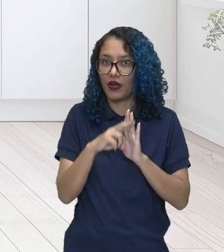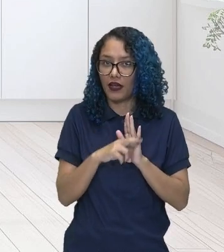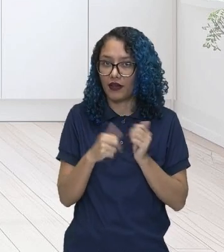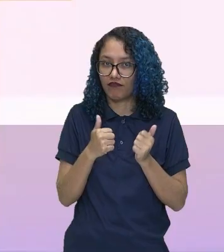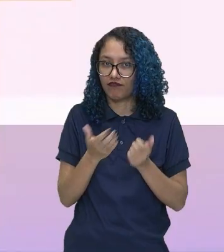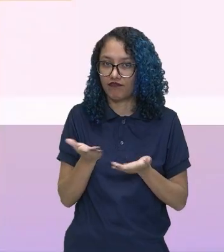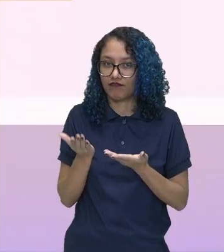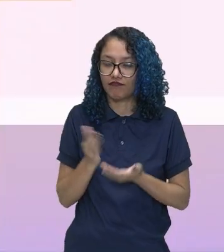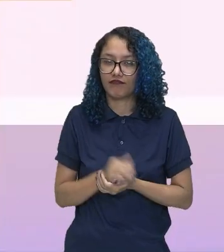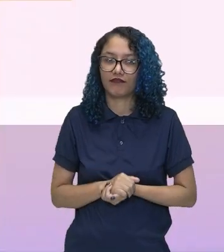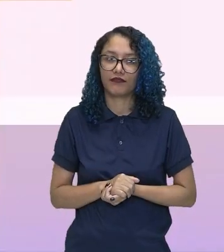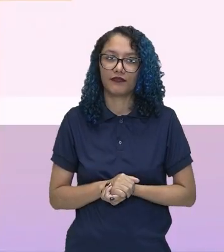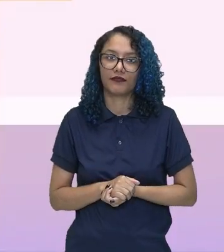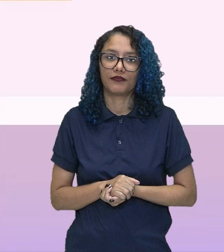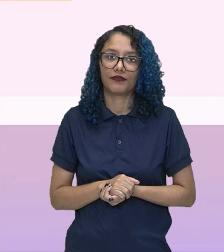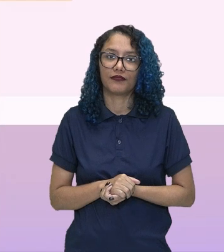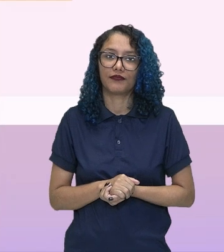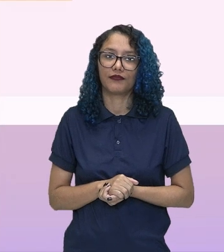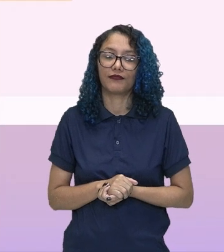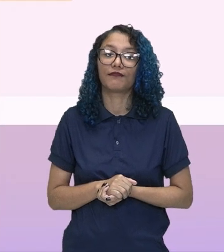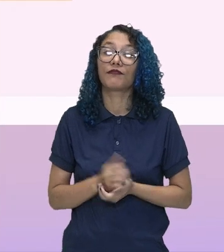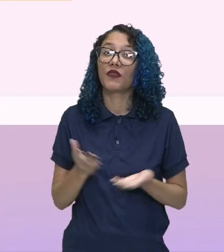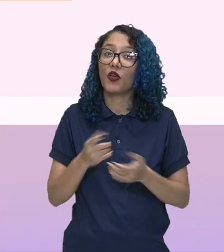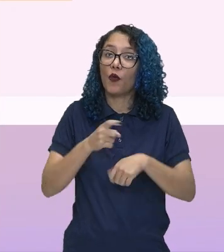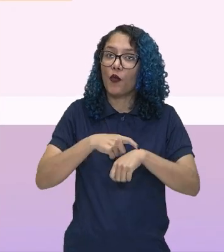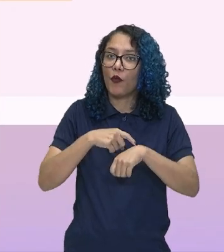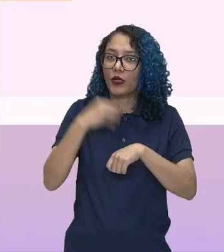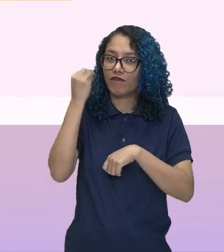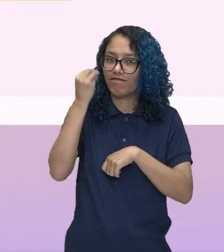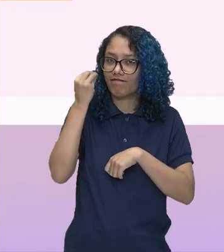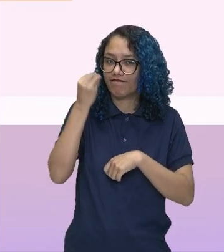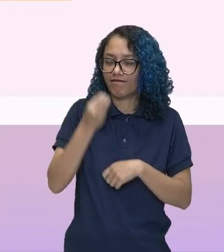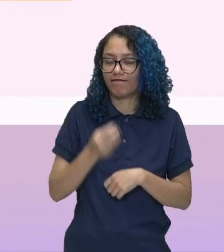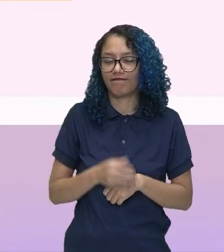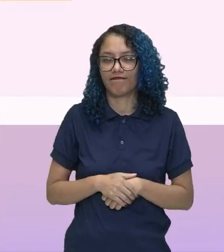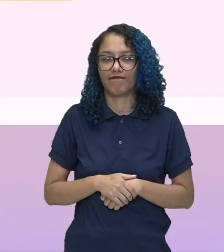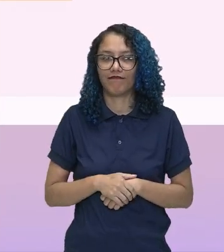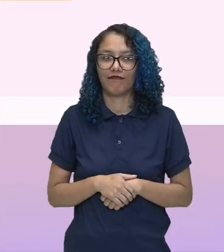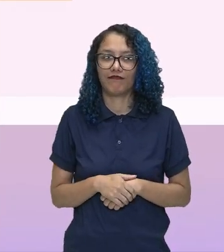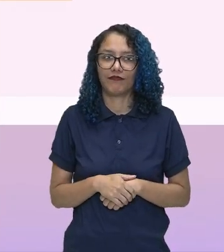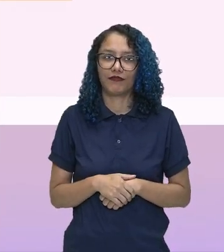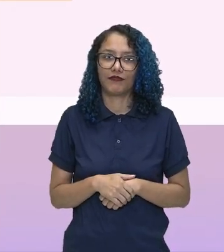lá? Hora do experimento!